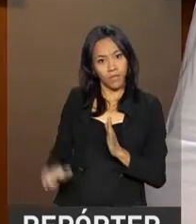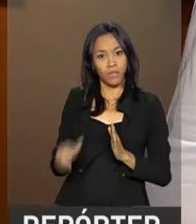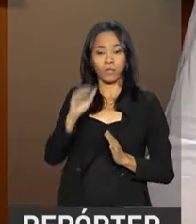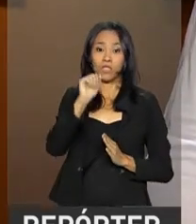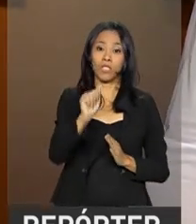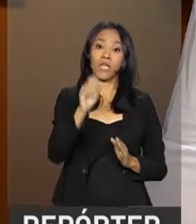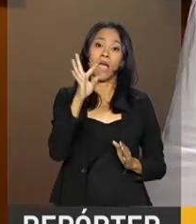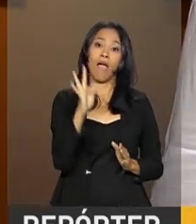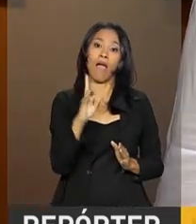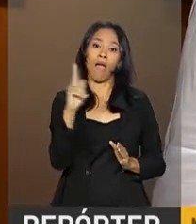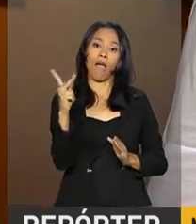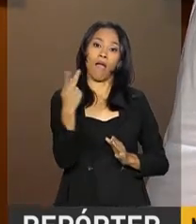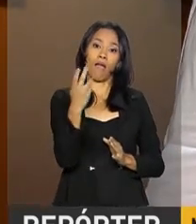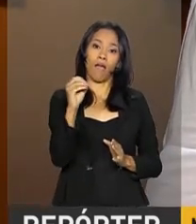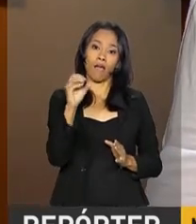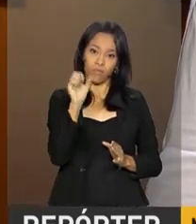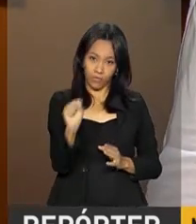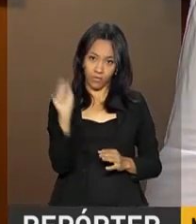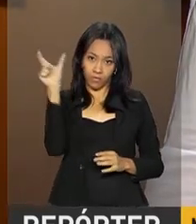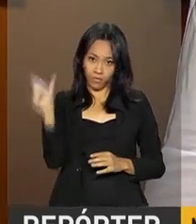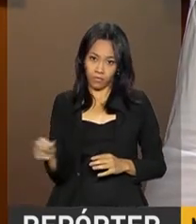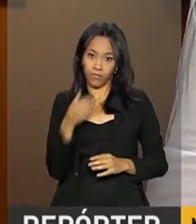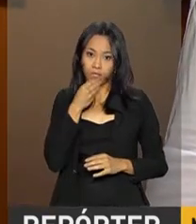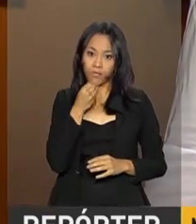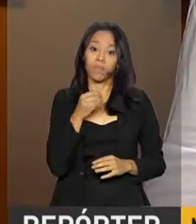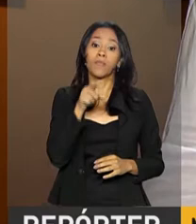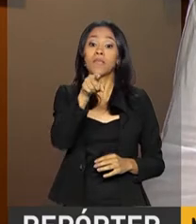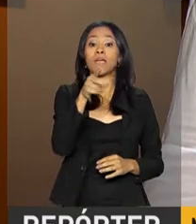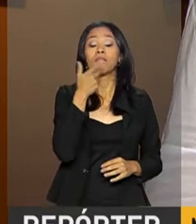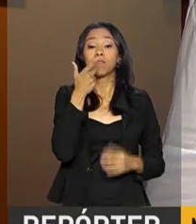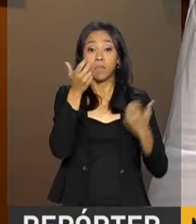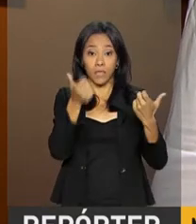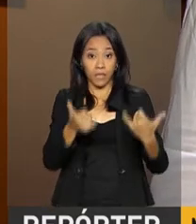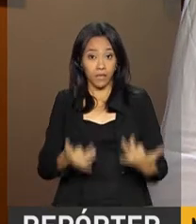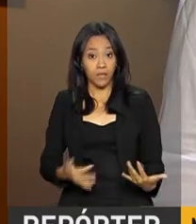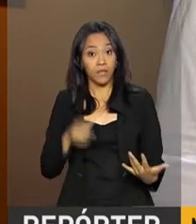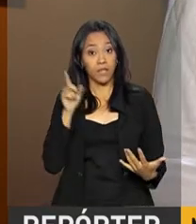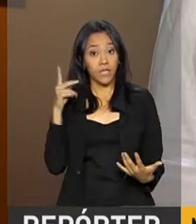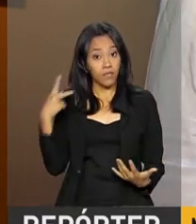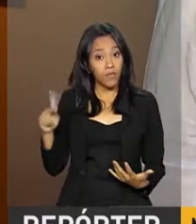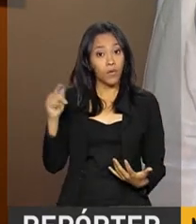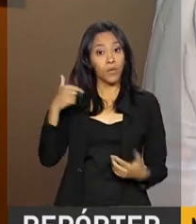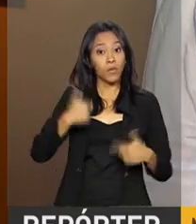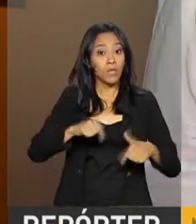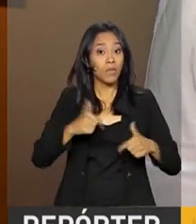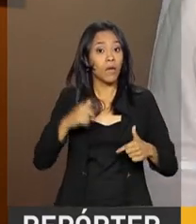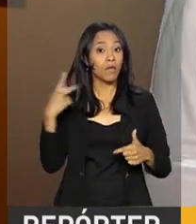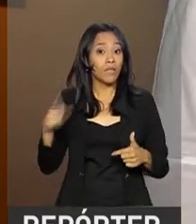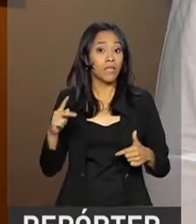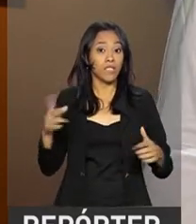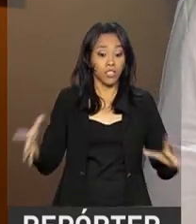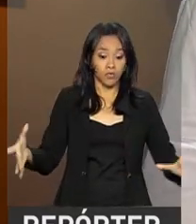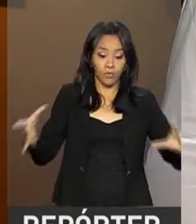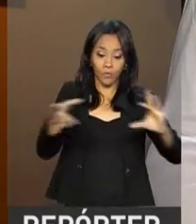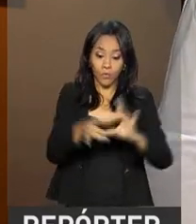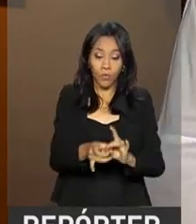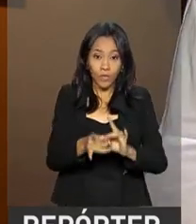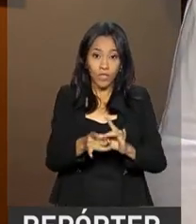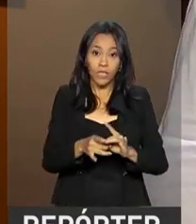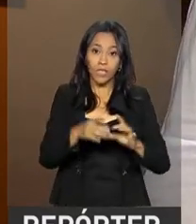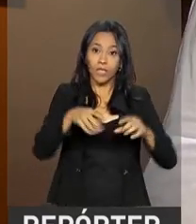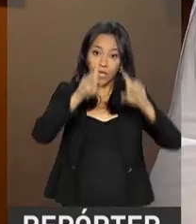vem em primeiro lugar pelo trabalho que ele fez de integração arte e arquitetura o